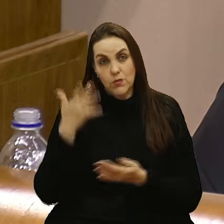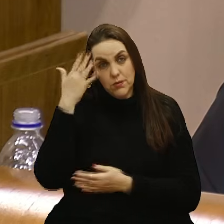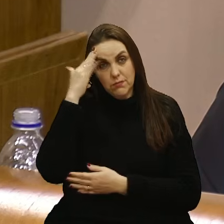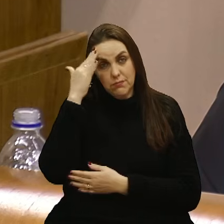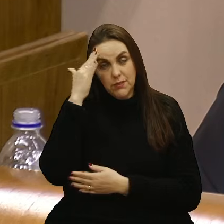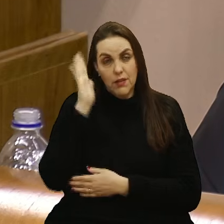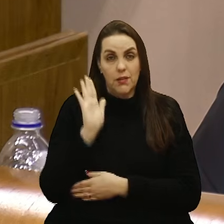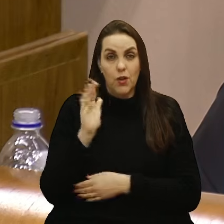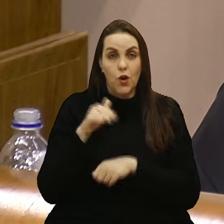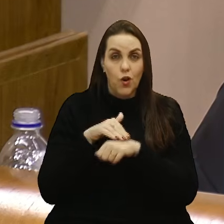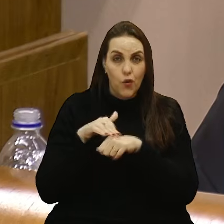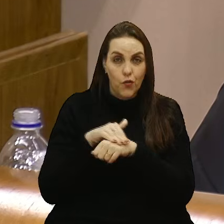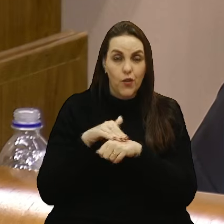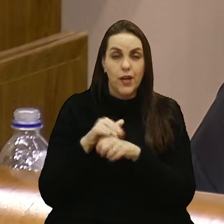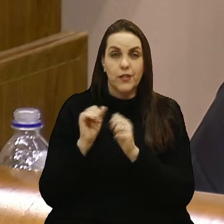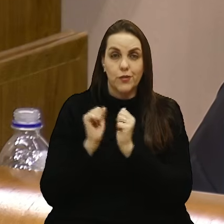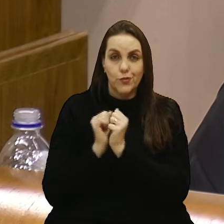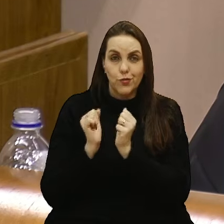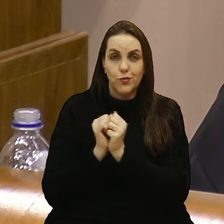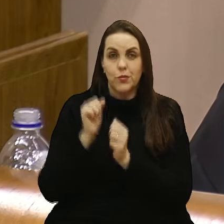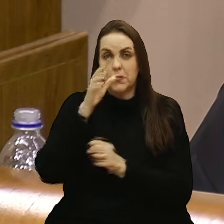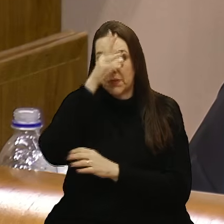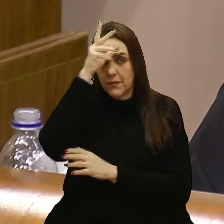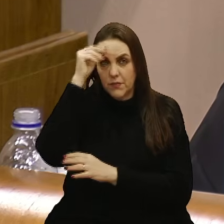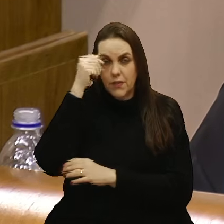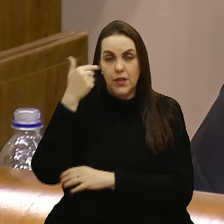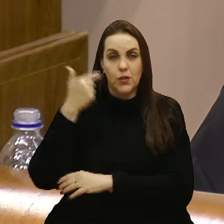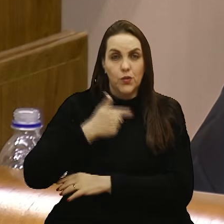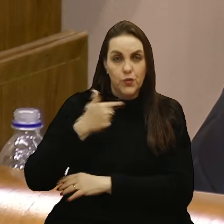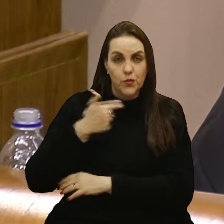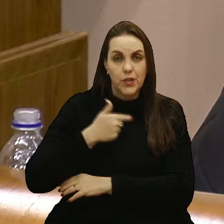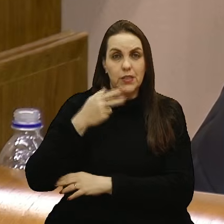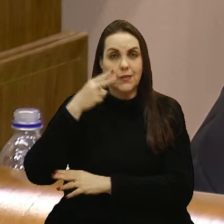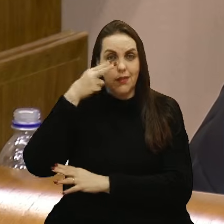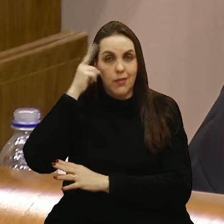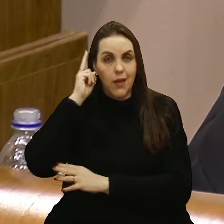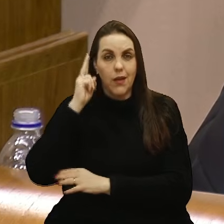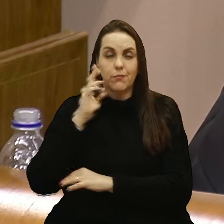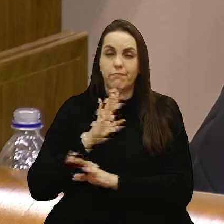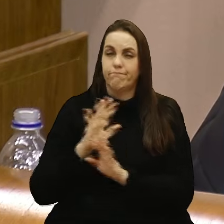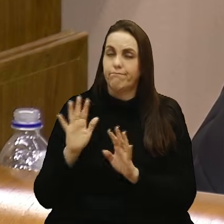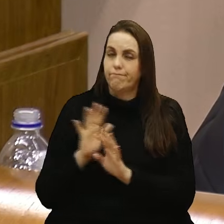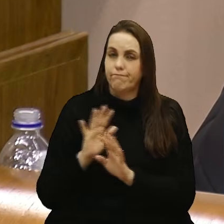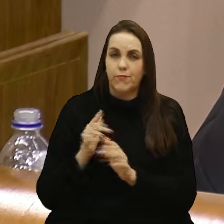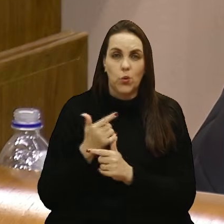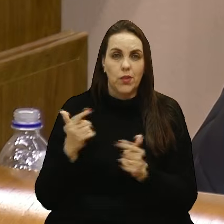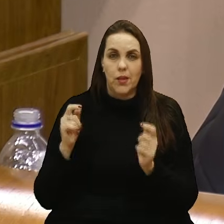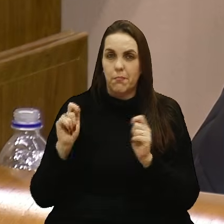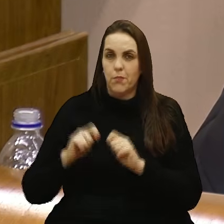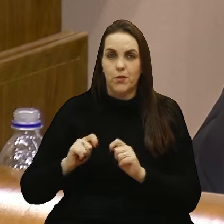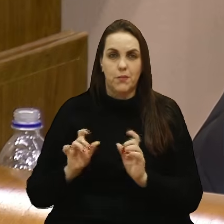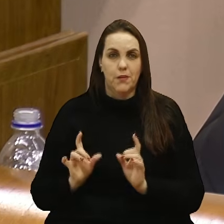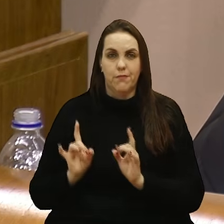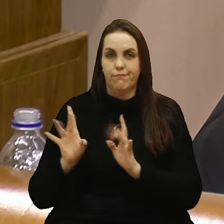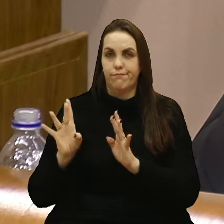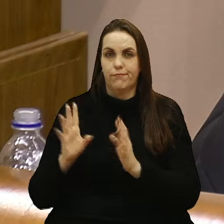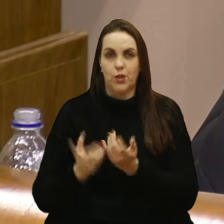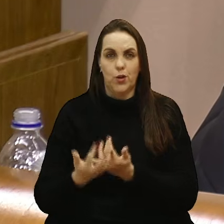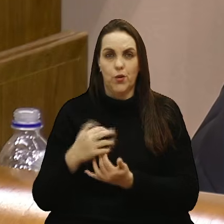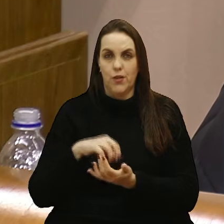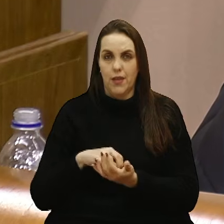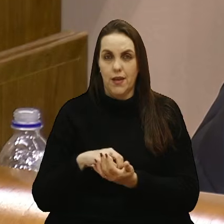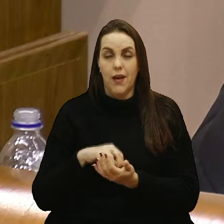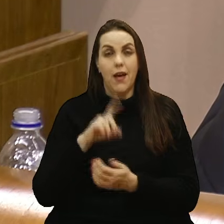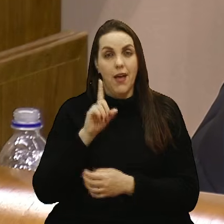sempre tivemos com o nosso prefeito e o vice-prefeito Néspolo, não existe essa possibilidade. Seria